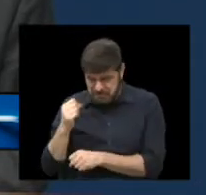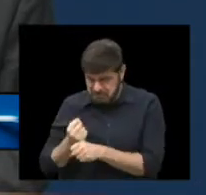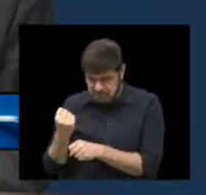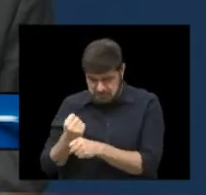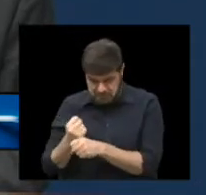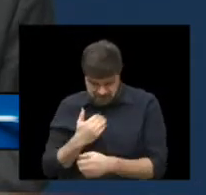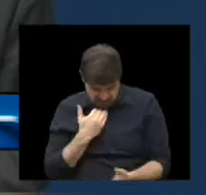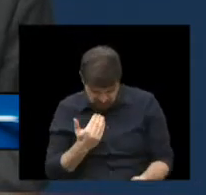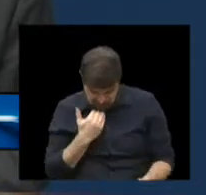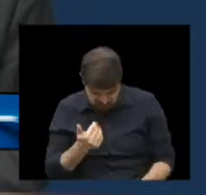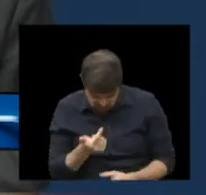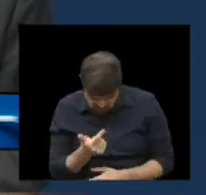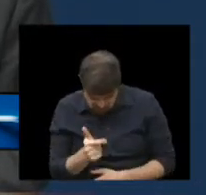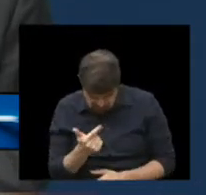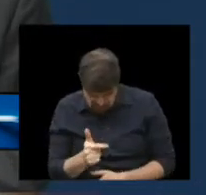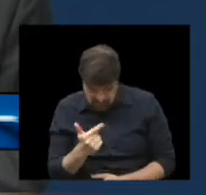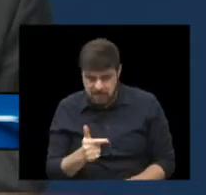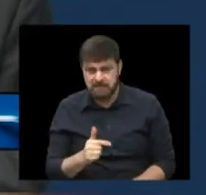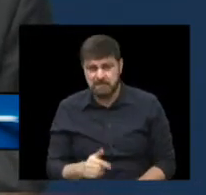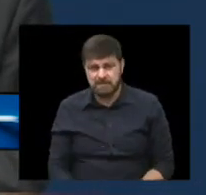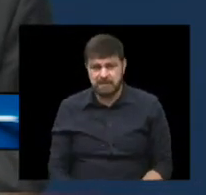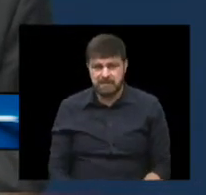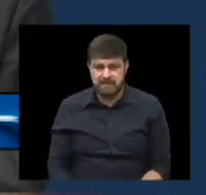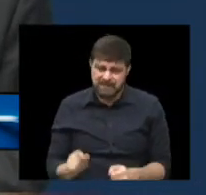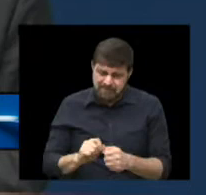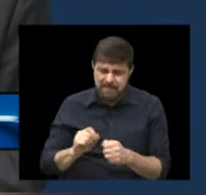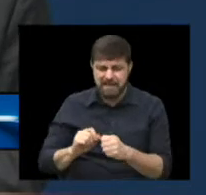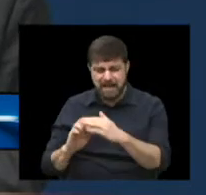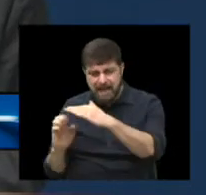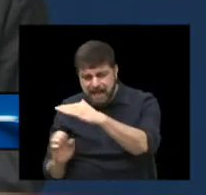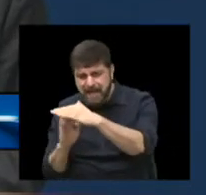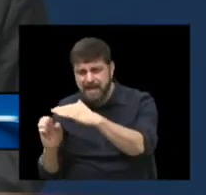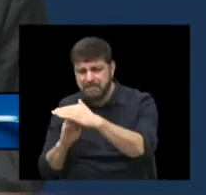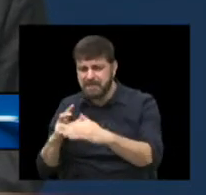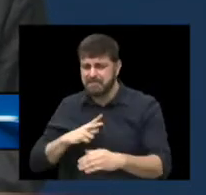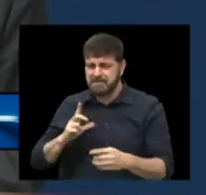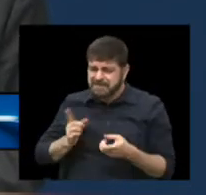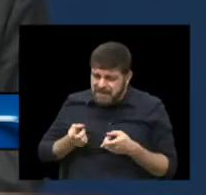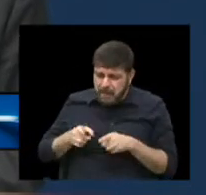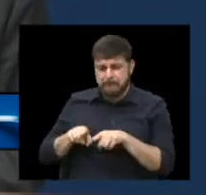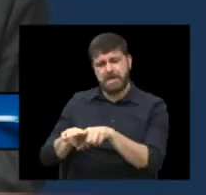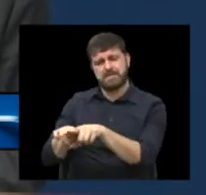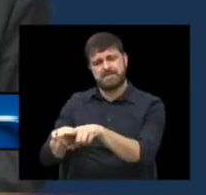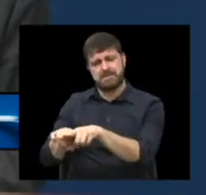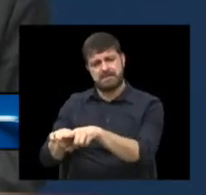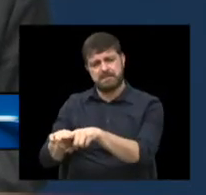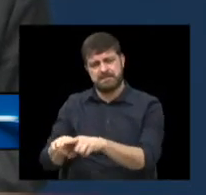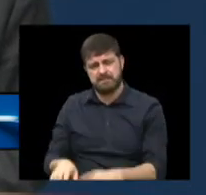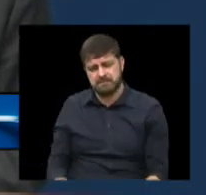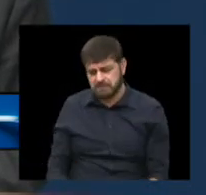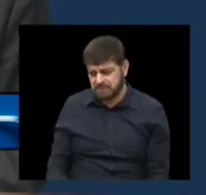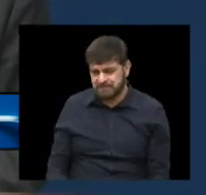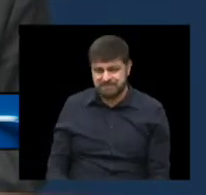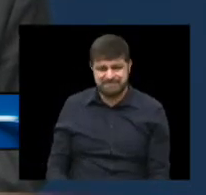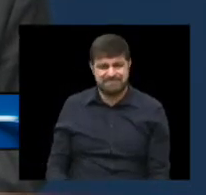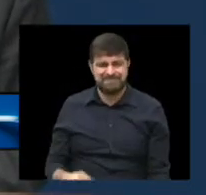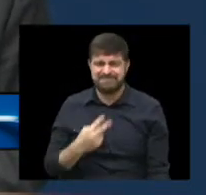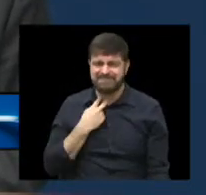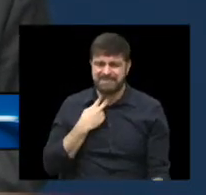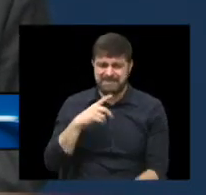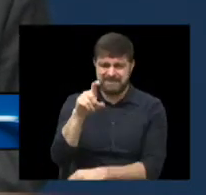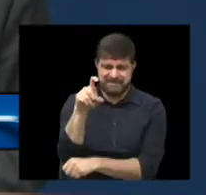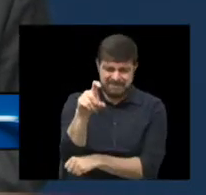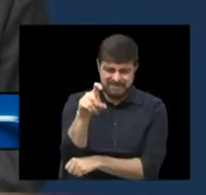convivência, com as empresas, né, com os parceiros. Nós não podemos deixar um centro